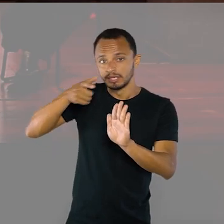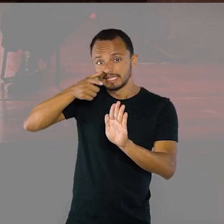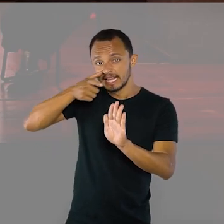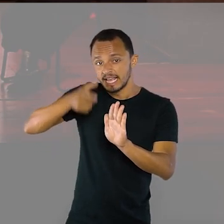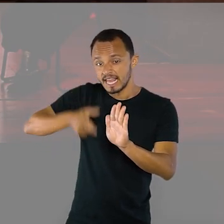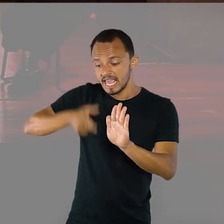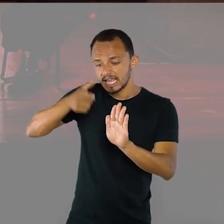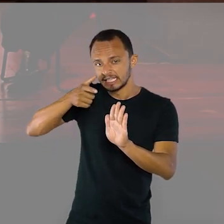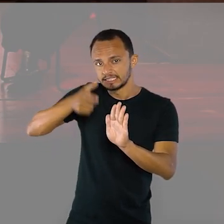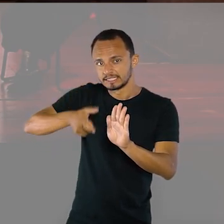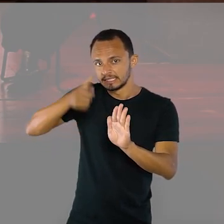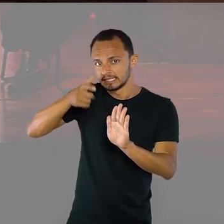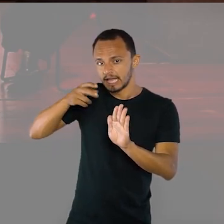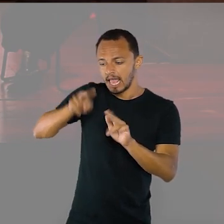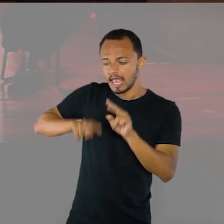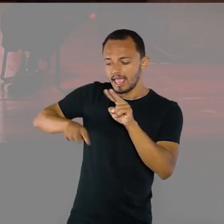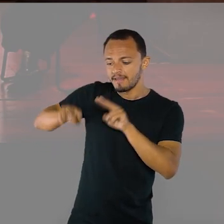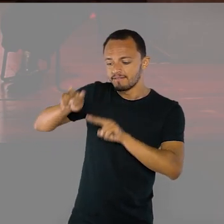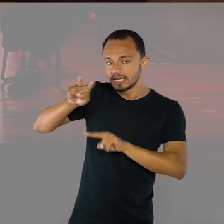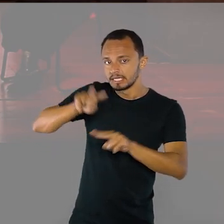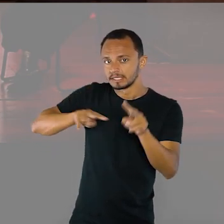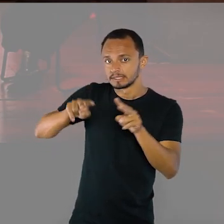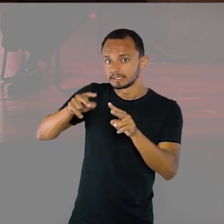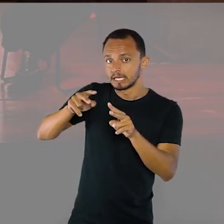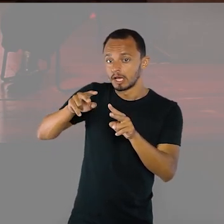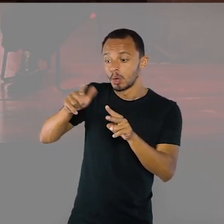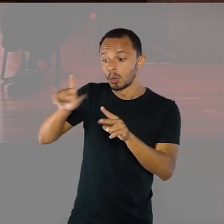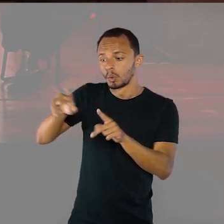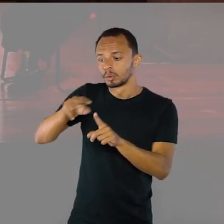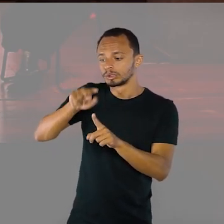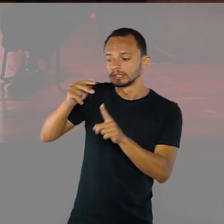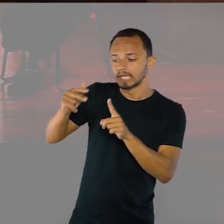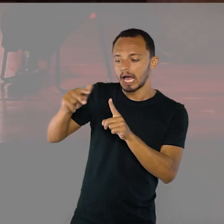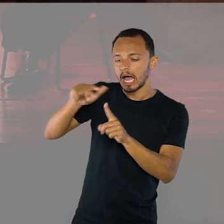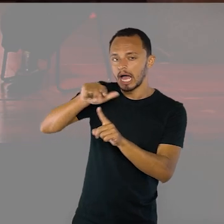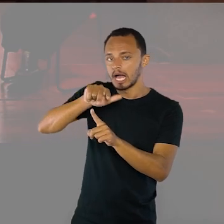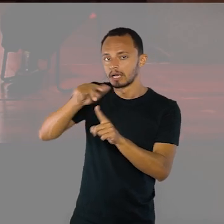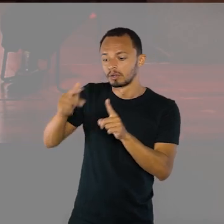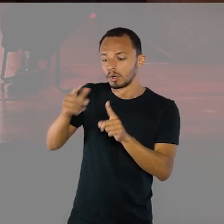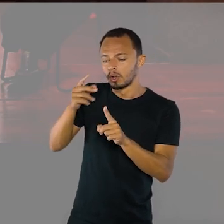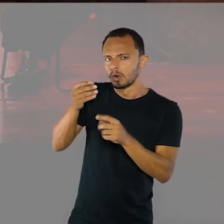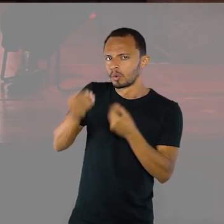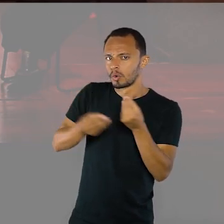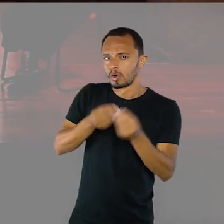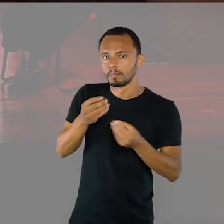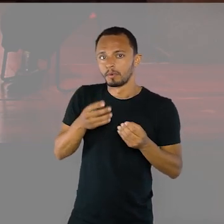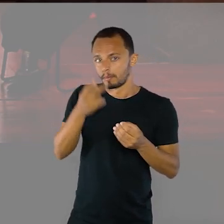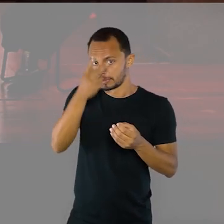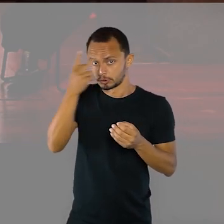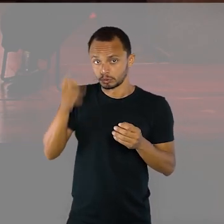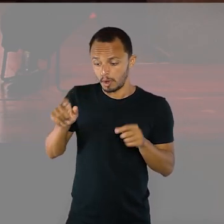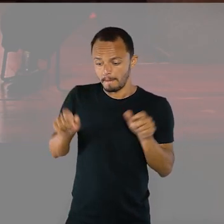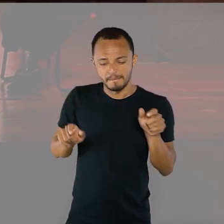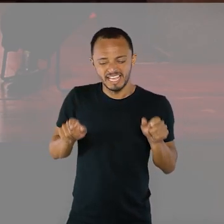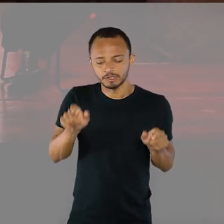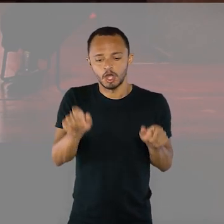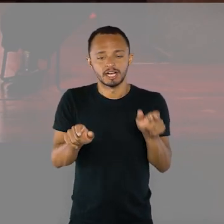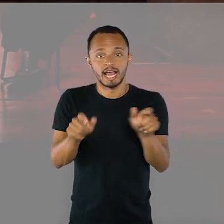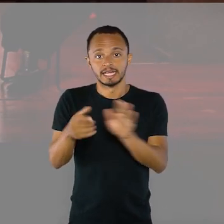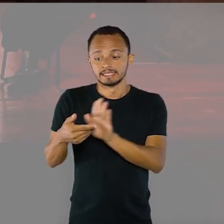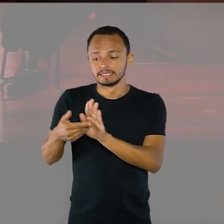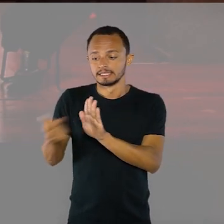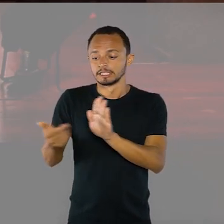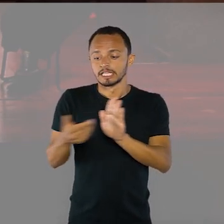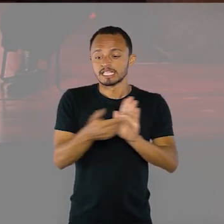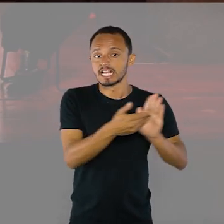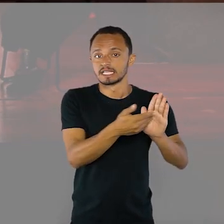de publicações pensando sobre esses personagens que foram por tanto tempo invisibilizados, né, então não só na história da